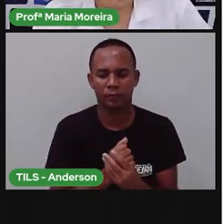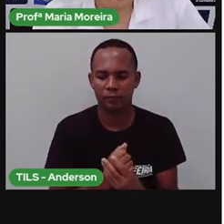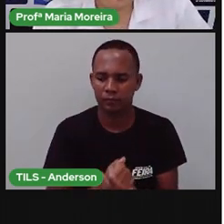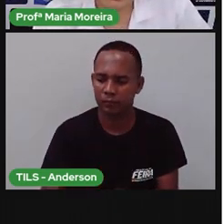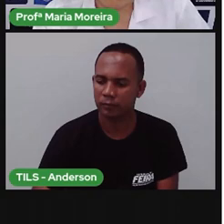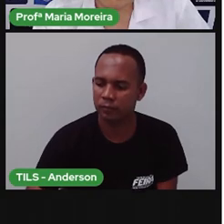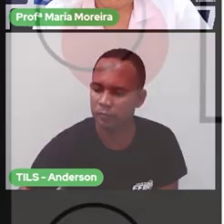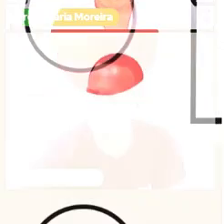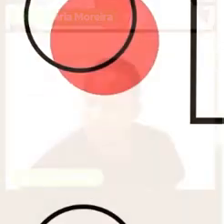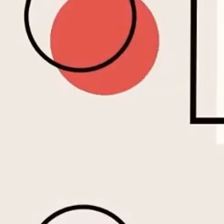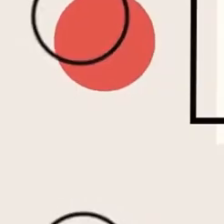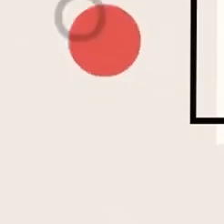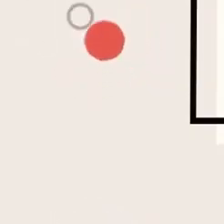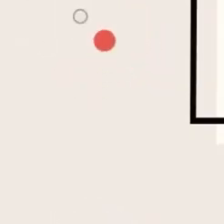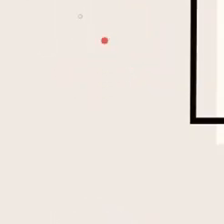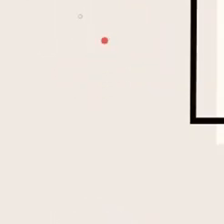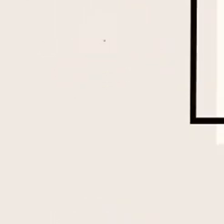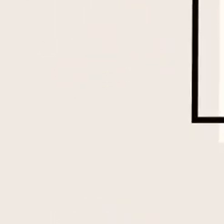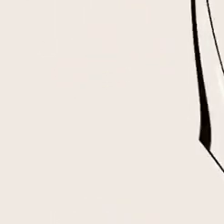Juntinhos, como sempre.